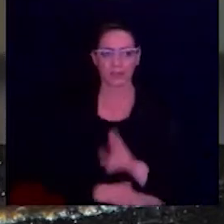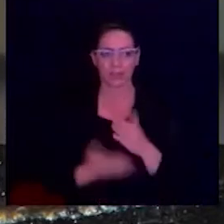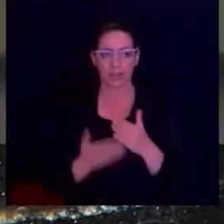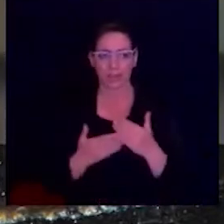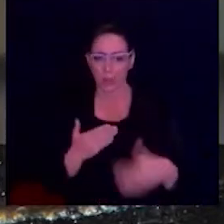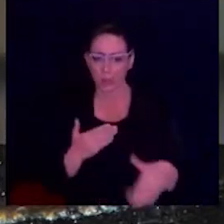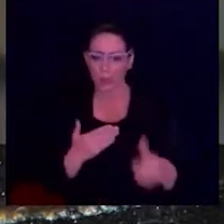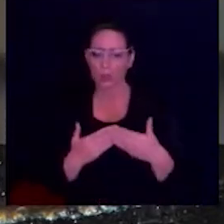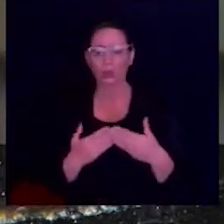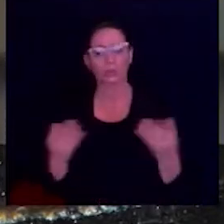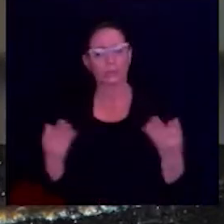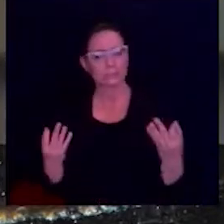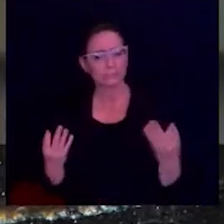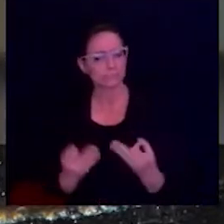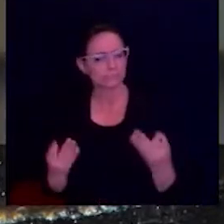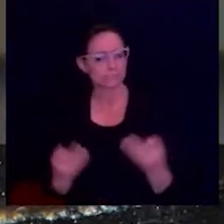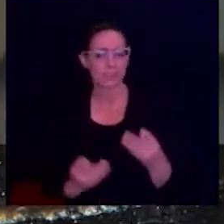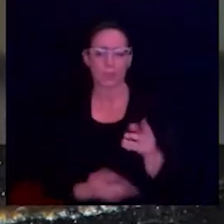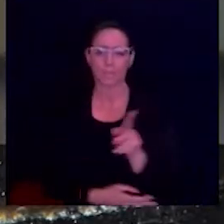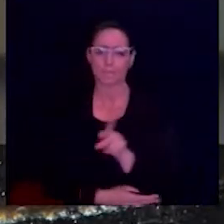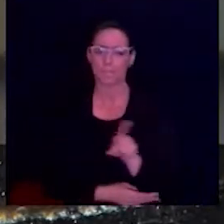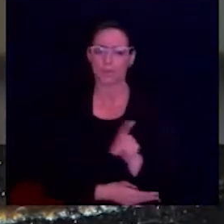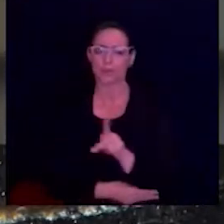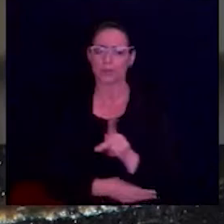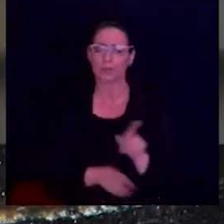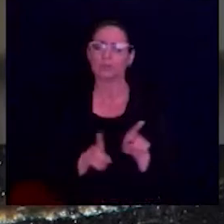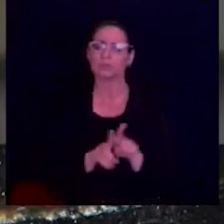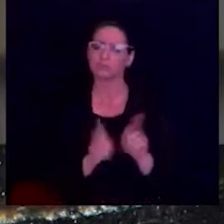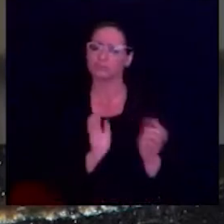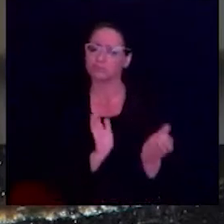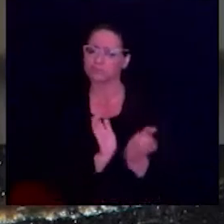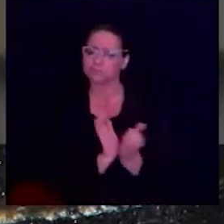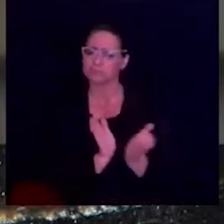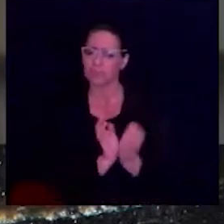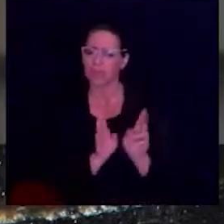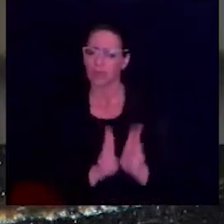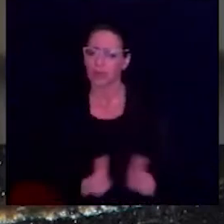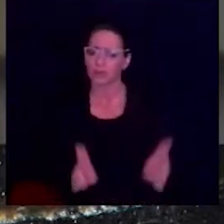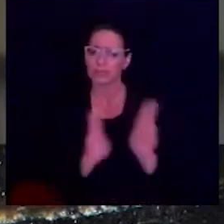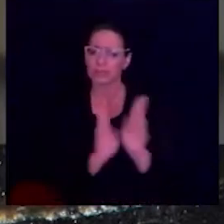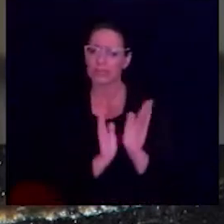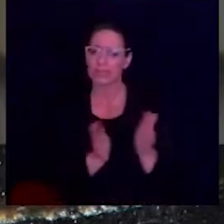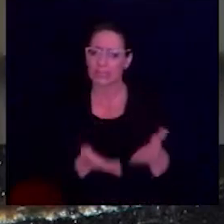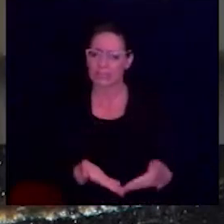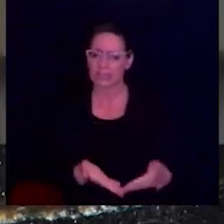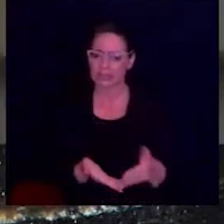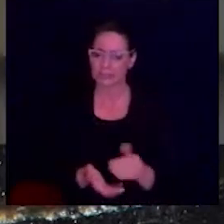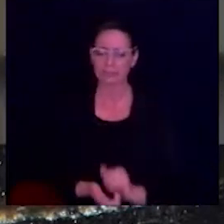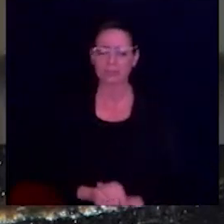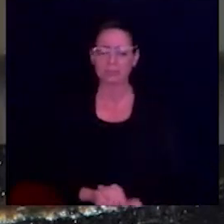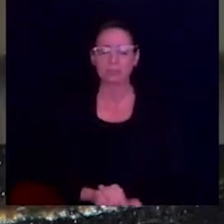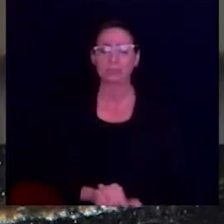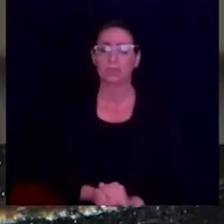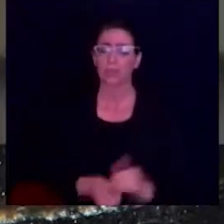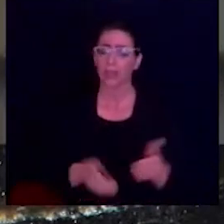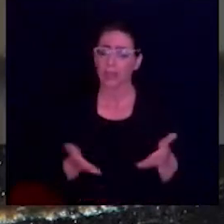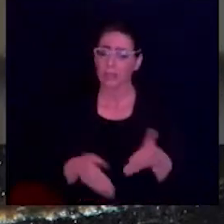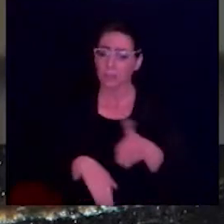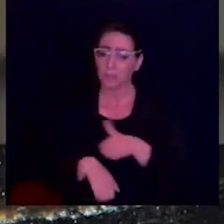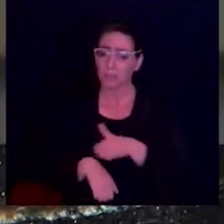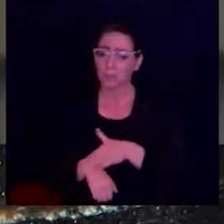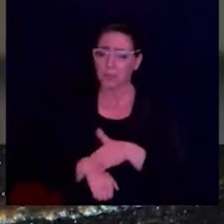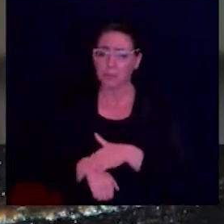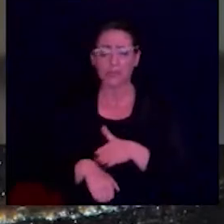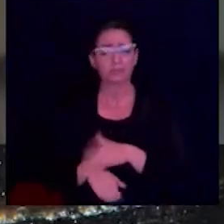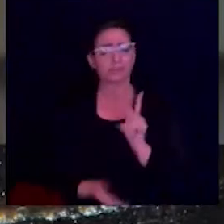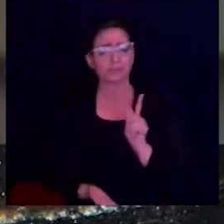os excelentes professores e demais colegas da Universidade La Salle. Este momento, de